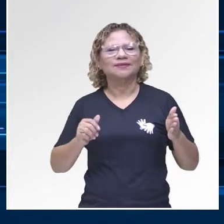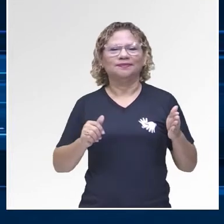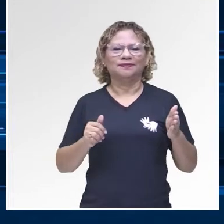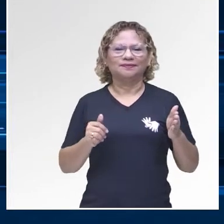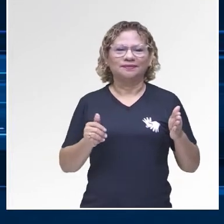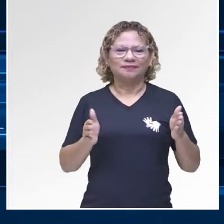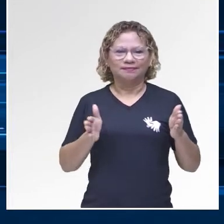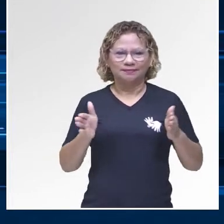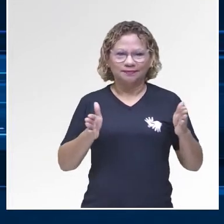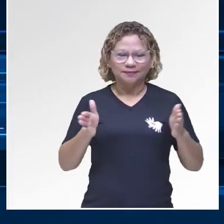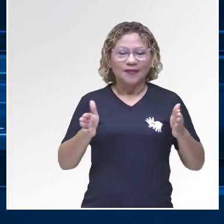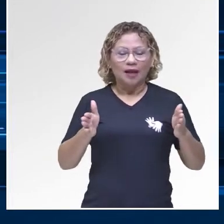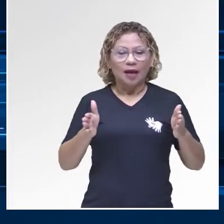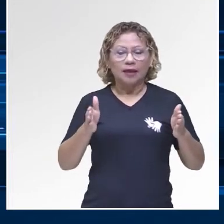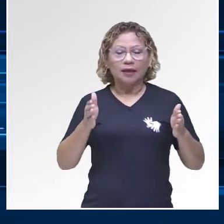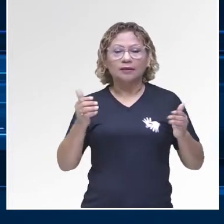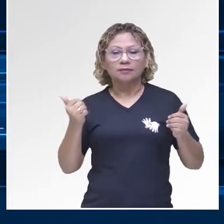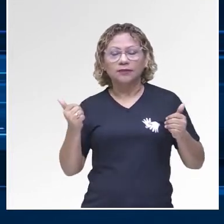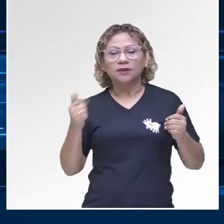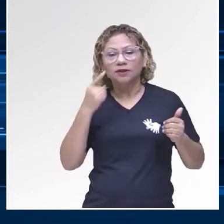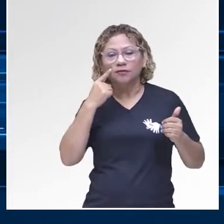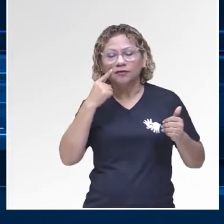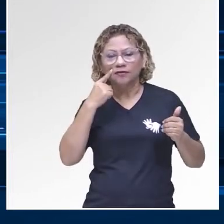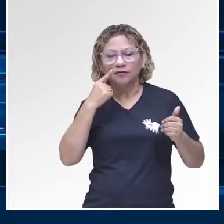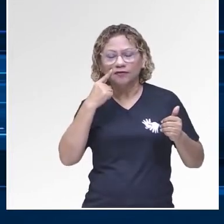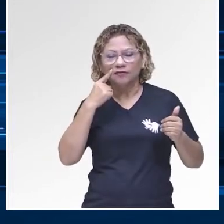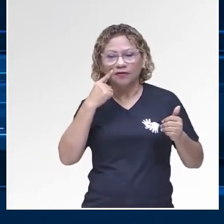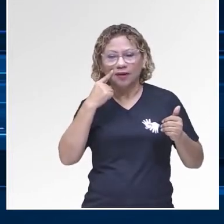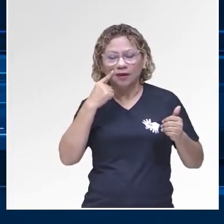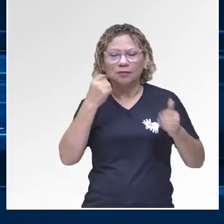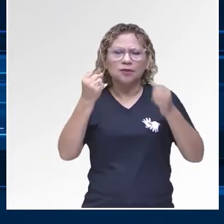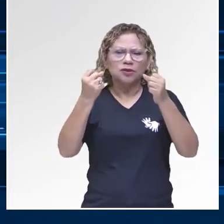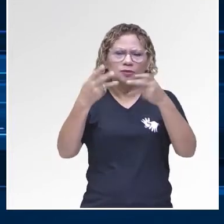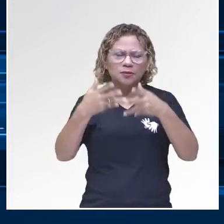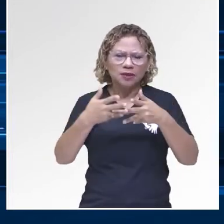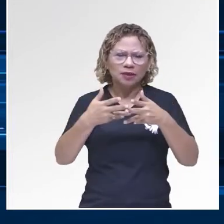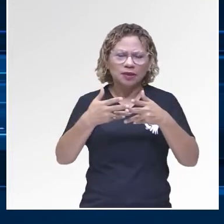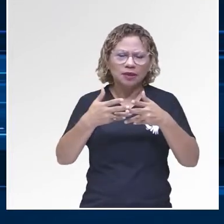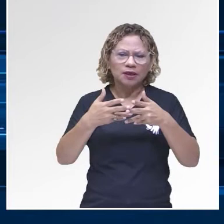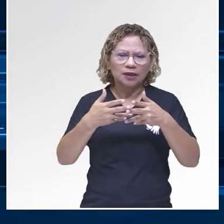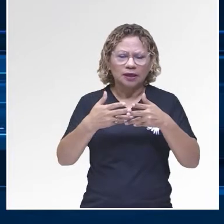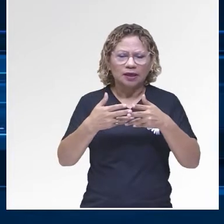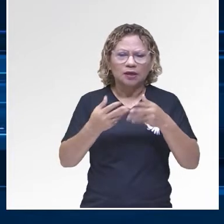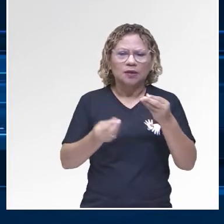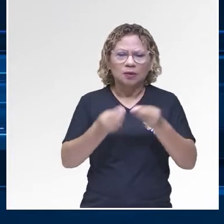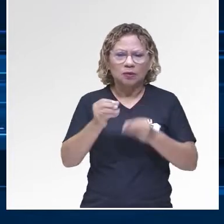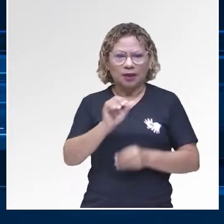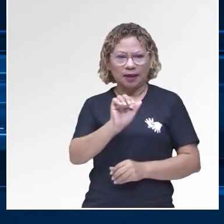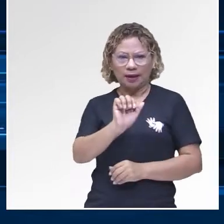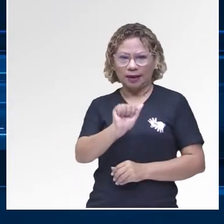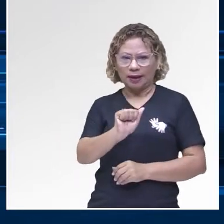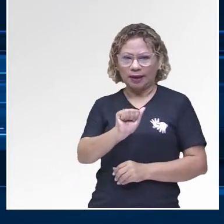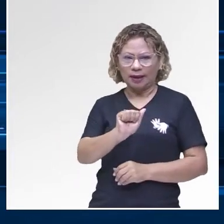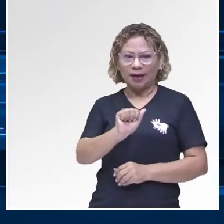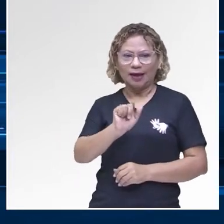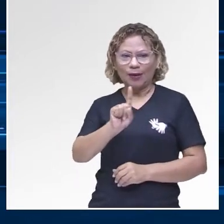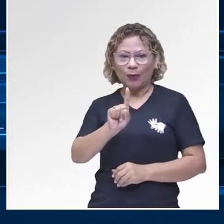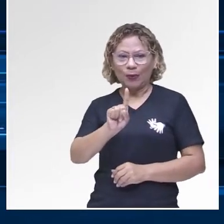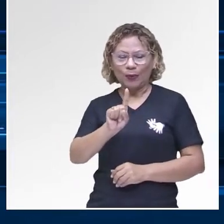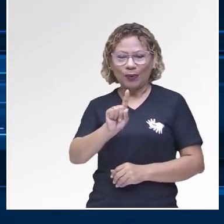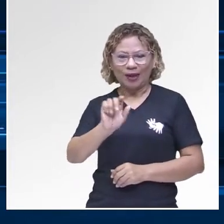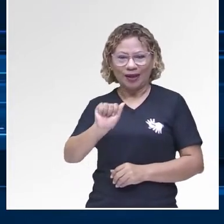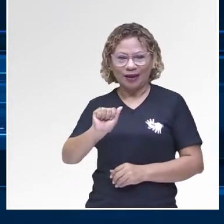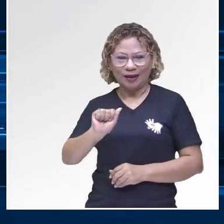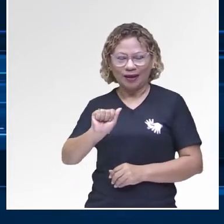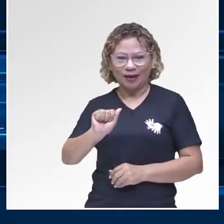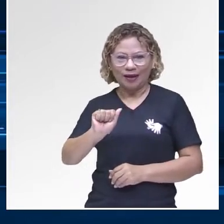o AN, que nós chamamos de enésimo termo, que é o último termo. Então, para nós calcularmos a razão, basta nós pegarmos